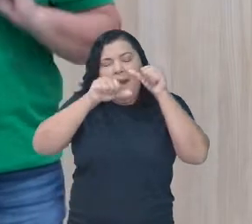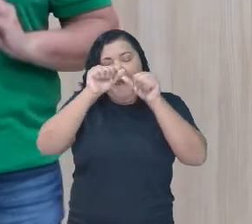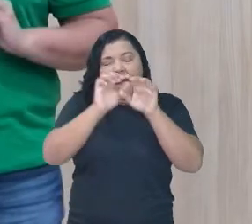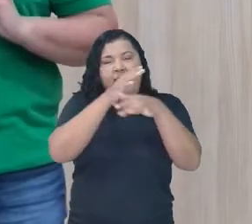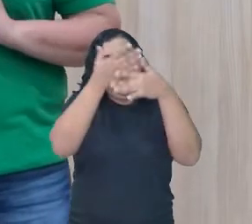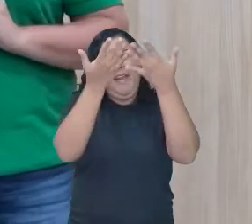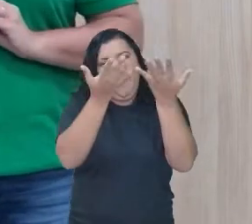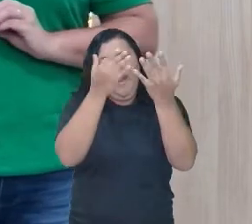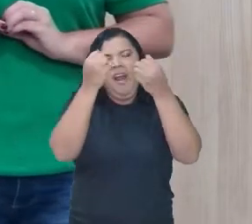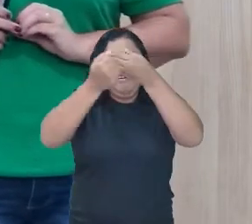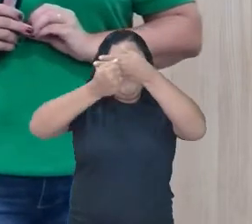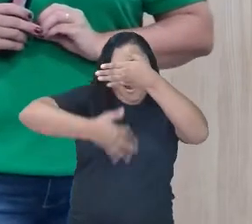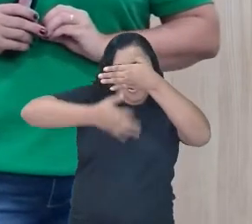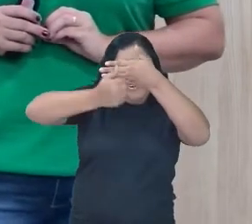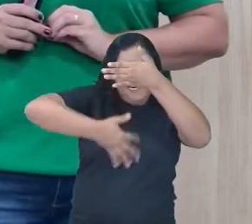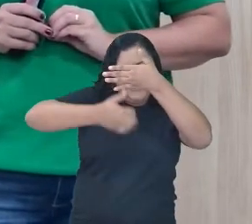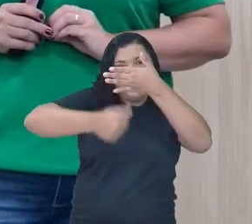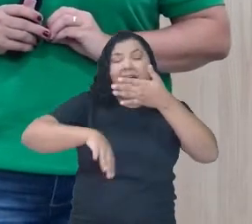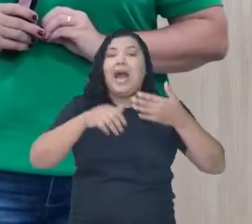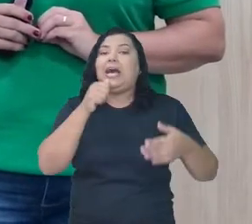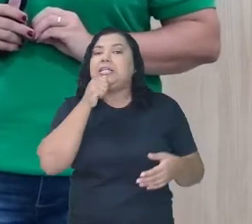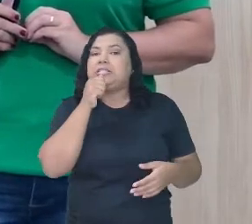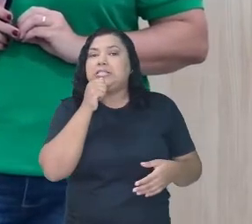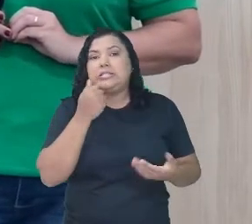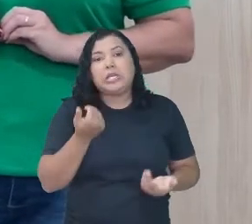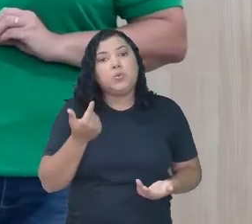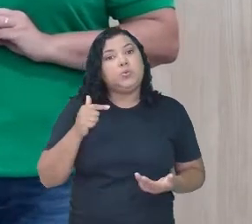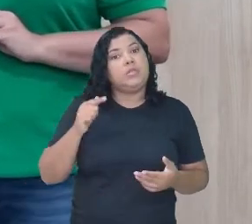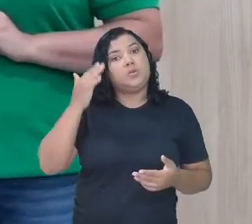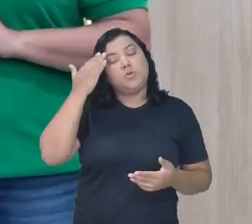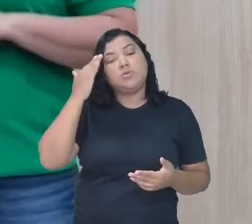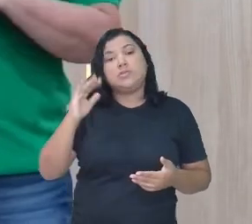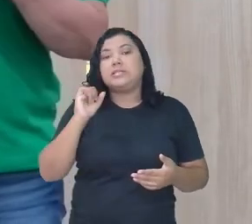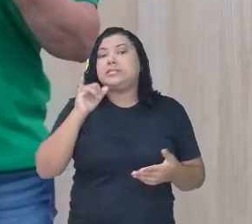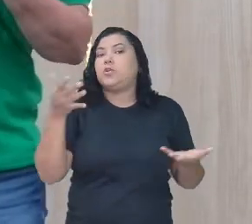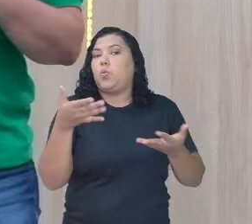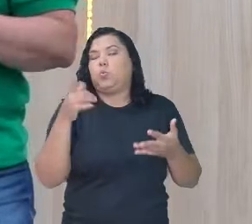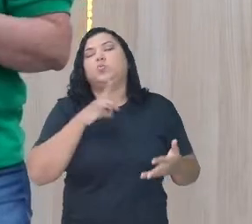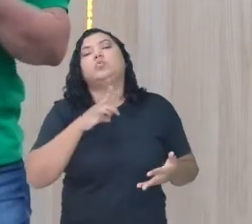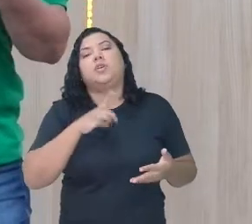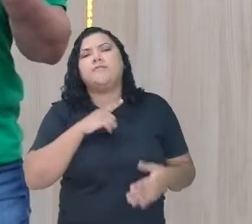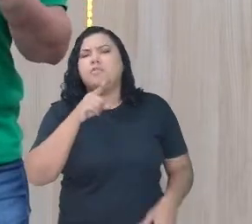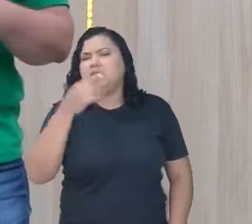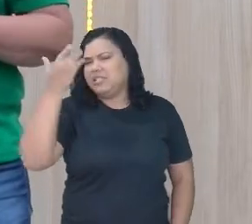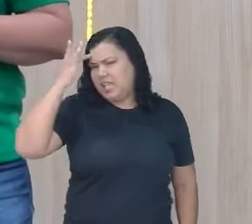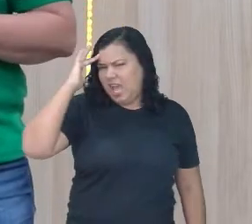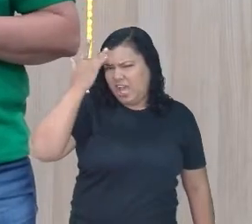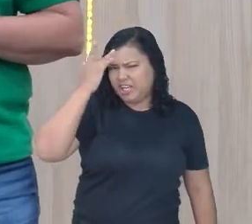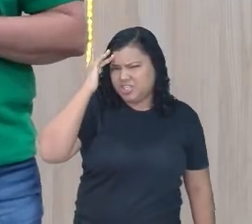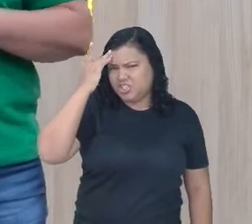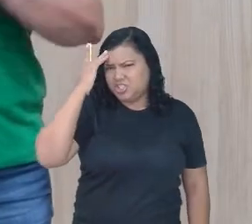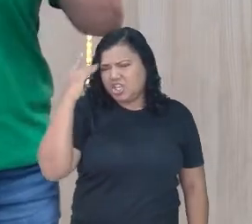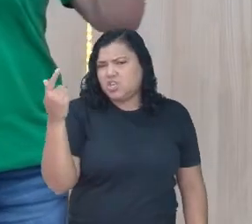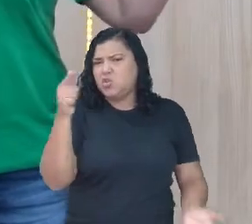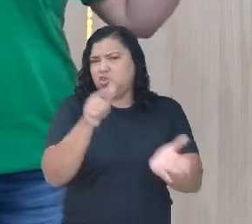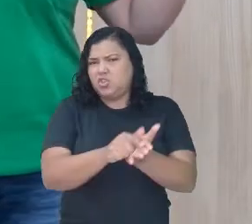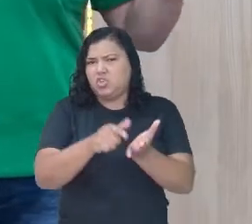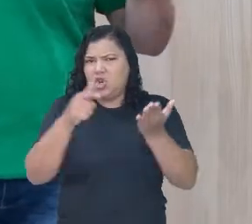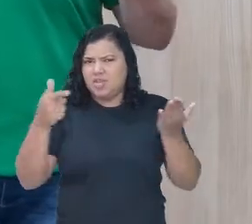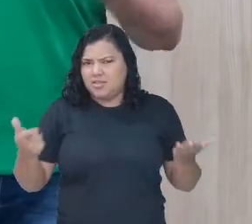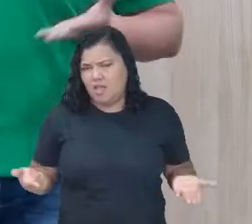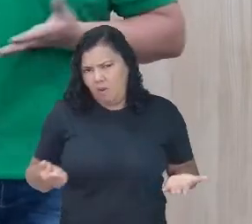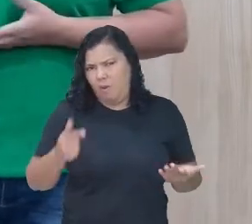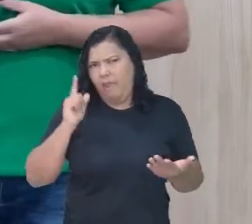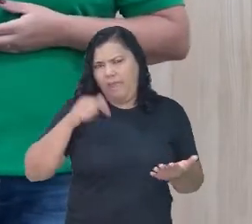quando estiver, eu quero ouvir de vocês essa resposta. Vocês acham que é para ler ou para ouvir? Se ele é